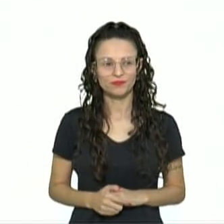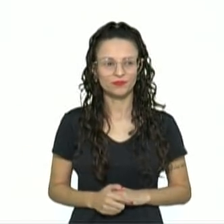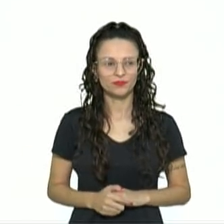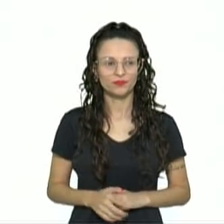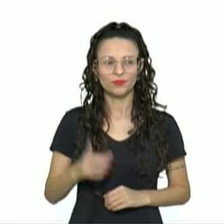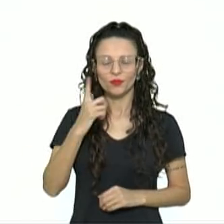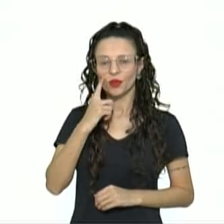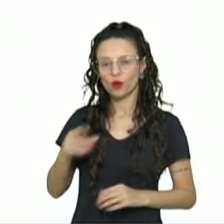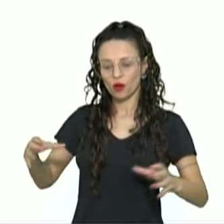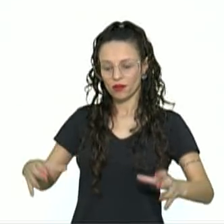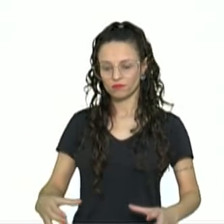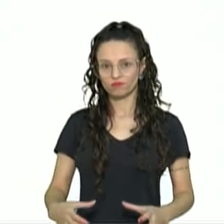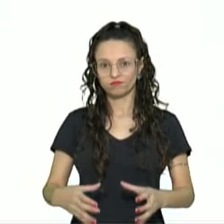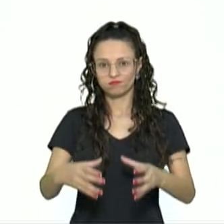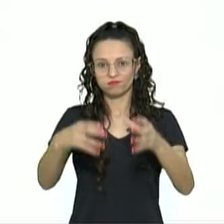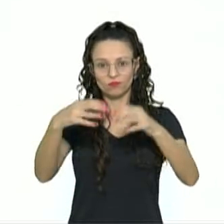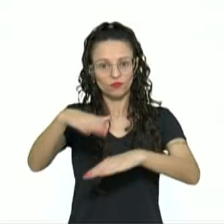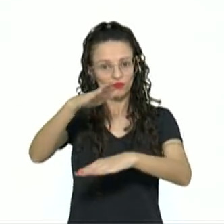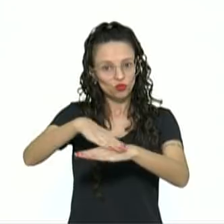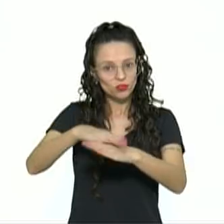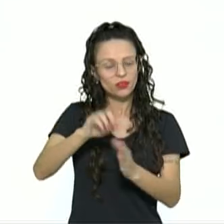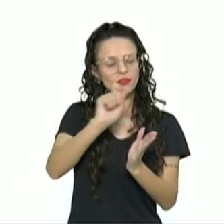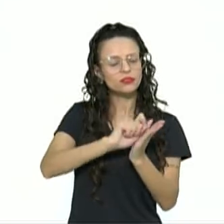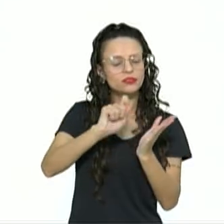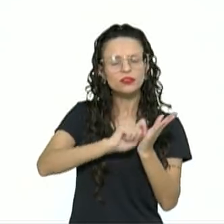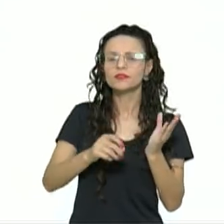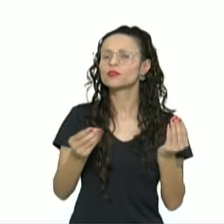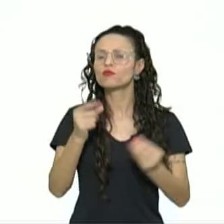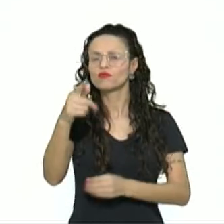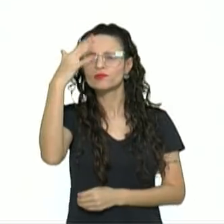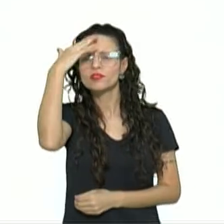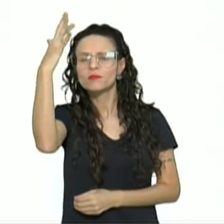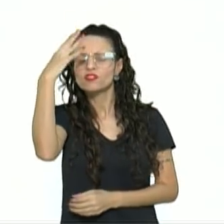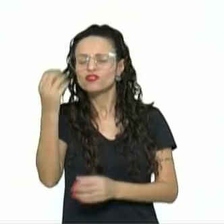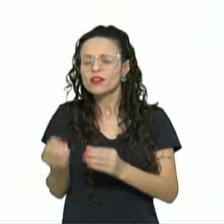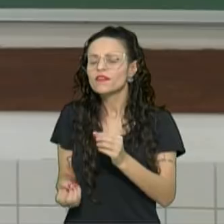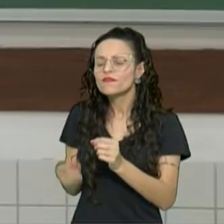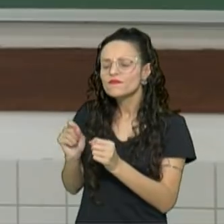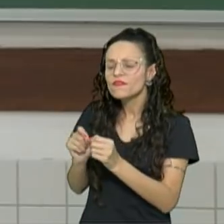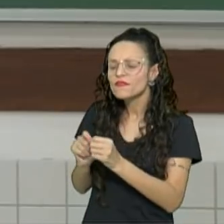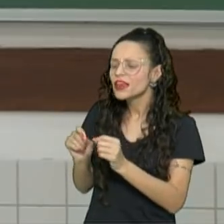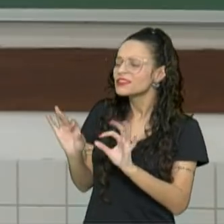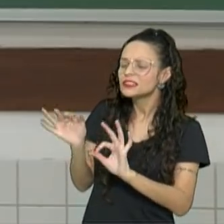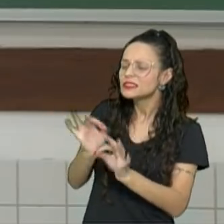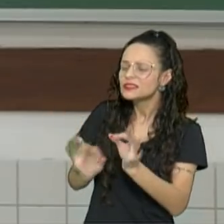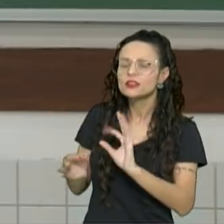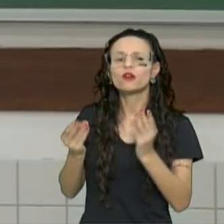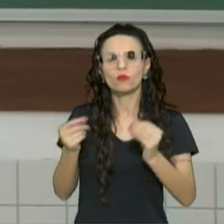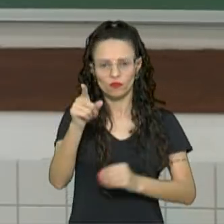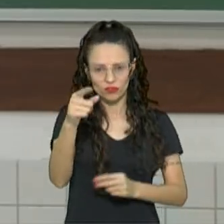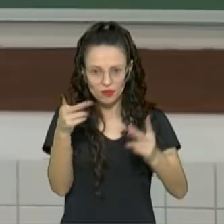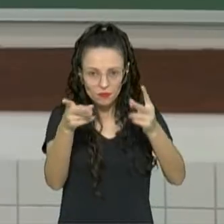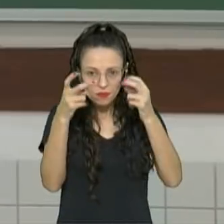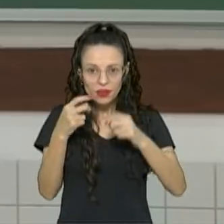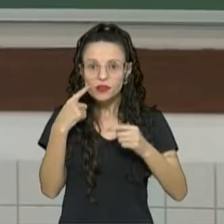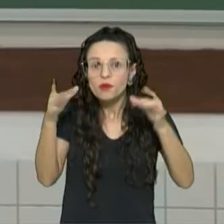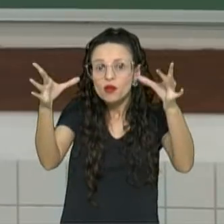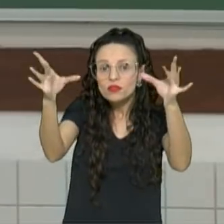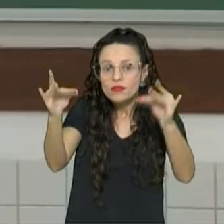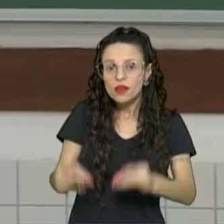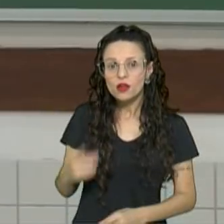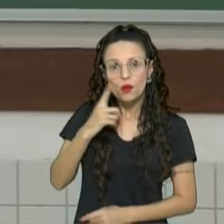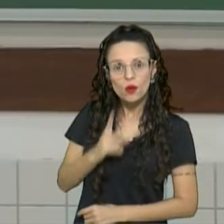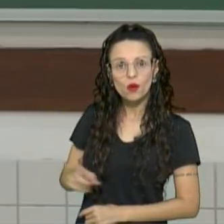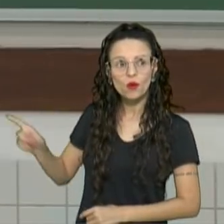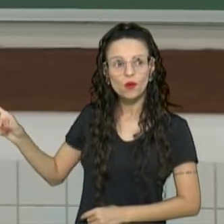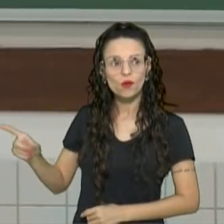Então, observe esse cesto e escreva no seu caderno como você imagina que ele foi criado. Então, observe aqui, ó, os detalhes, né? Estão